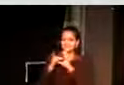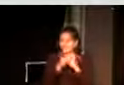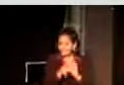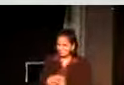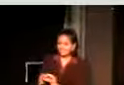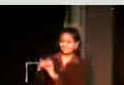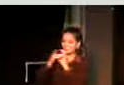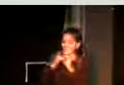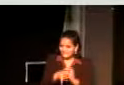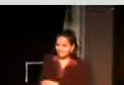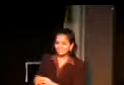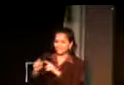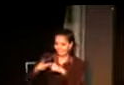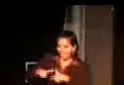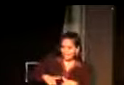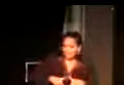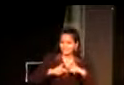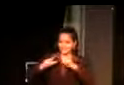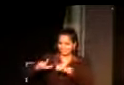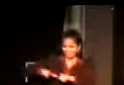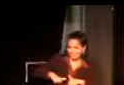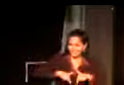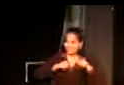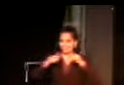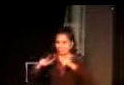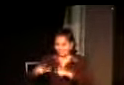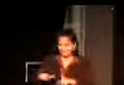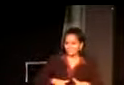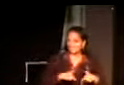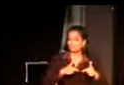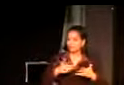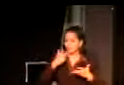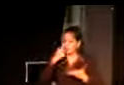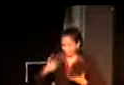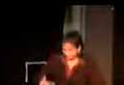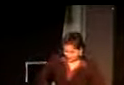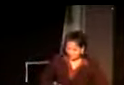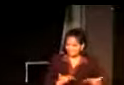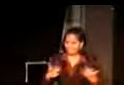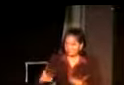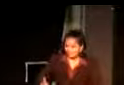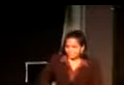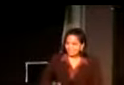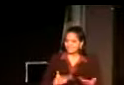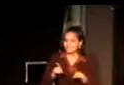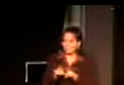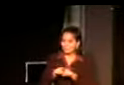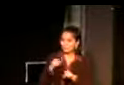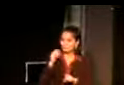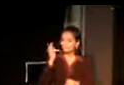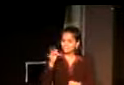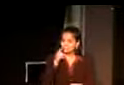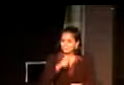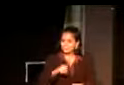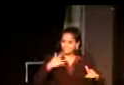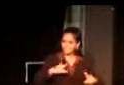gente que haja assim é súdito do reino e também alcançará misericórdia